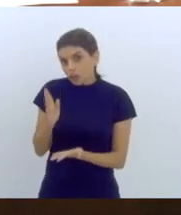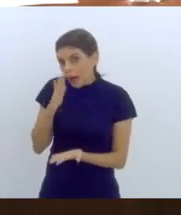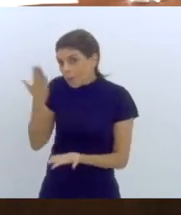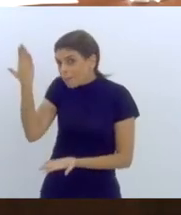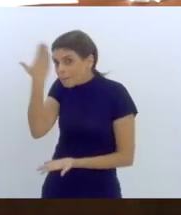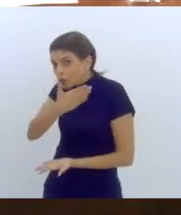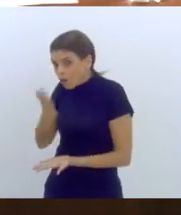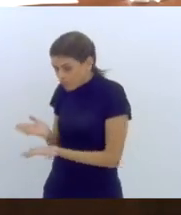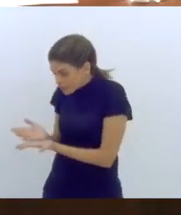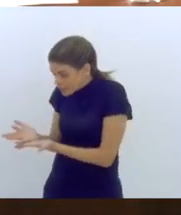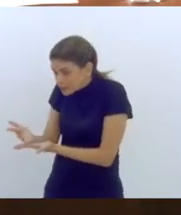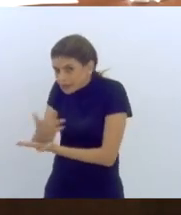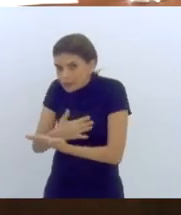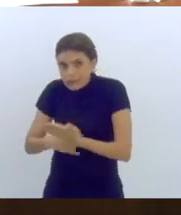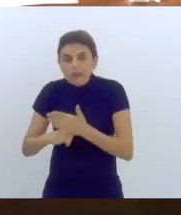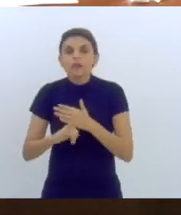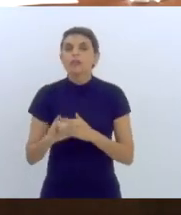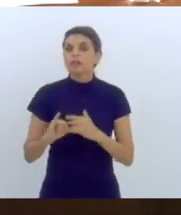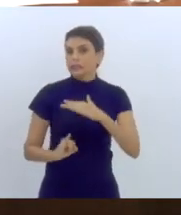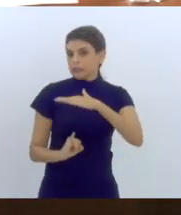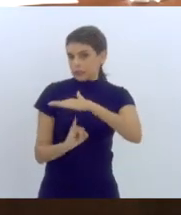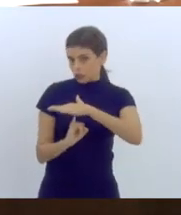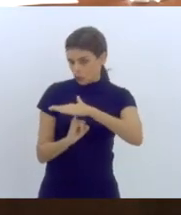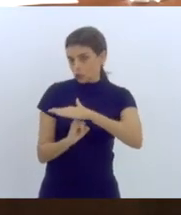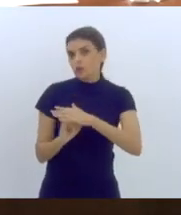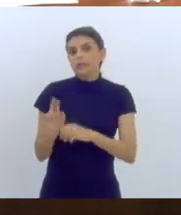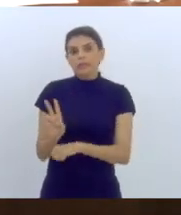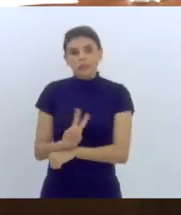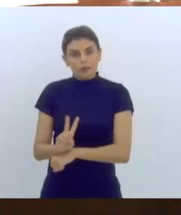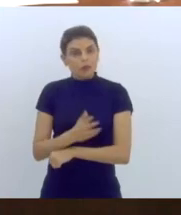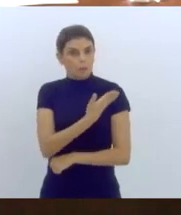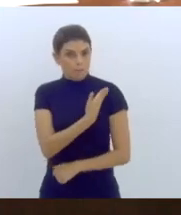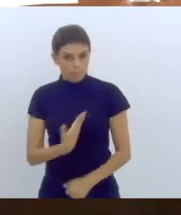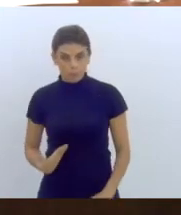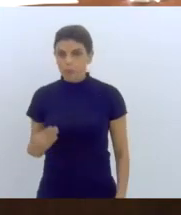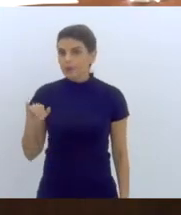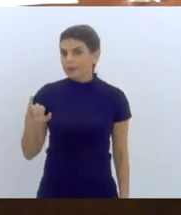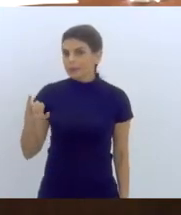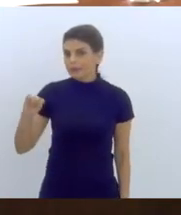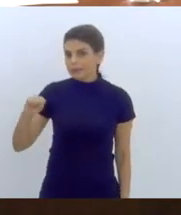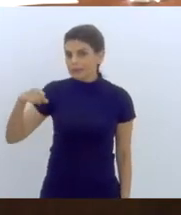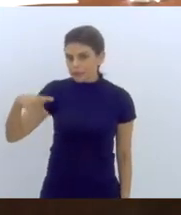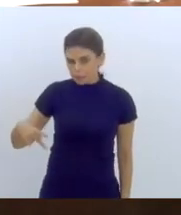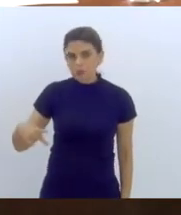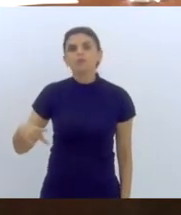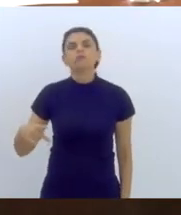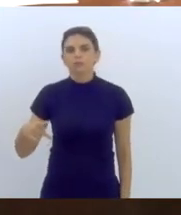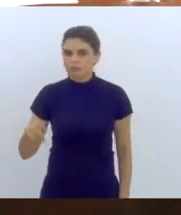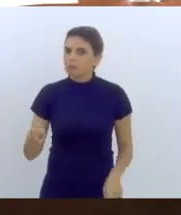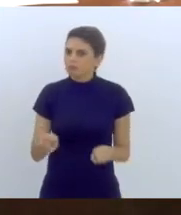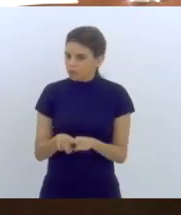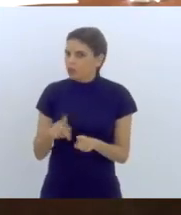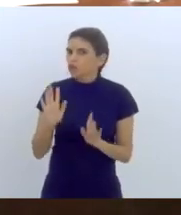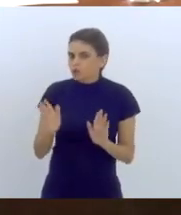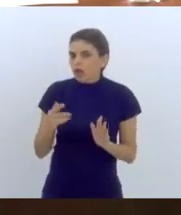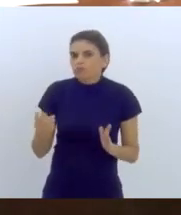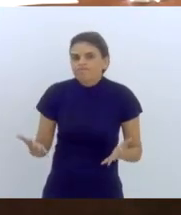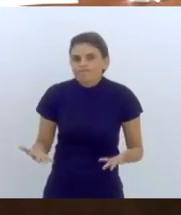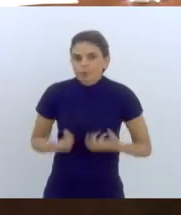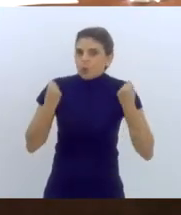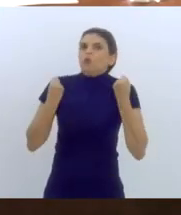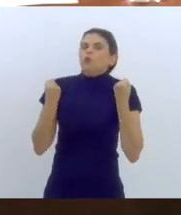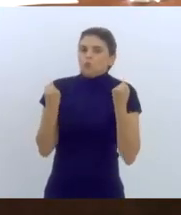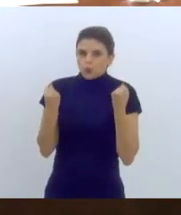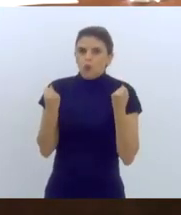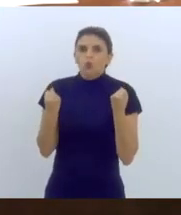do Instituto de Segurança Pública, de forma expressiva e assustadora. Então, o que se